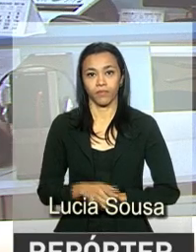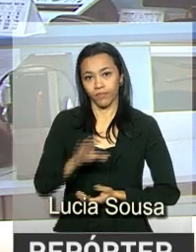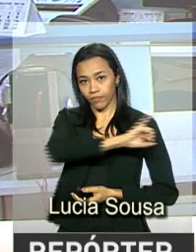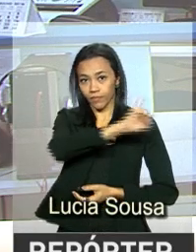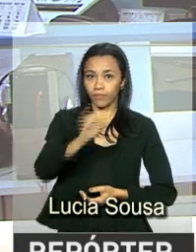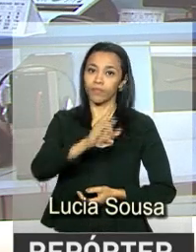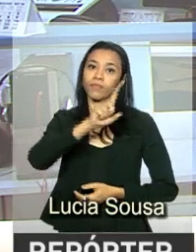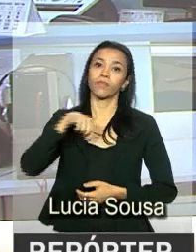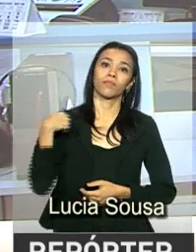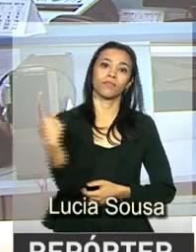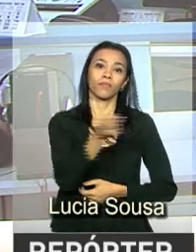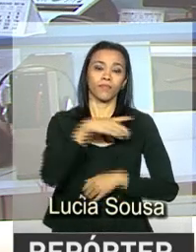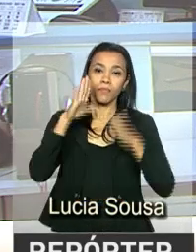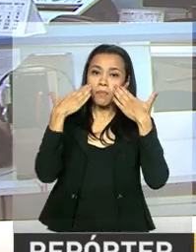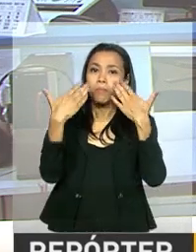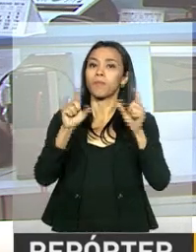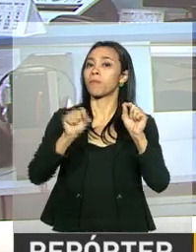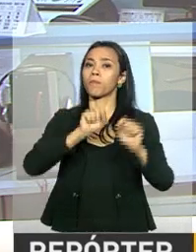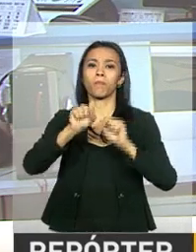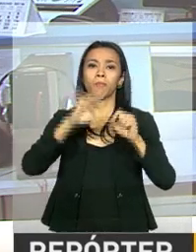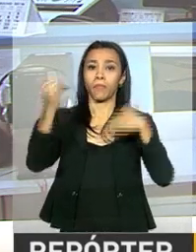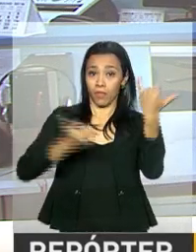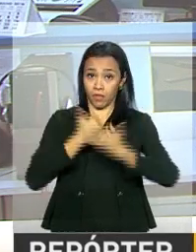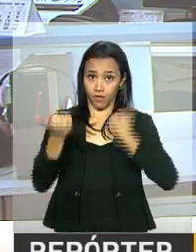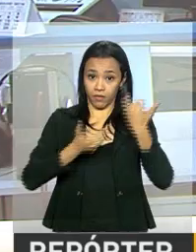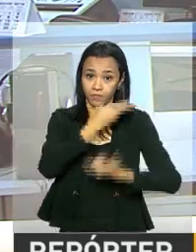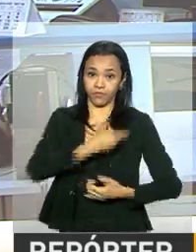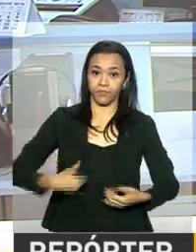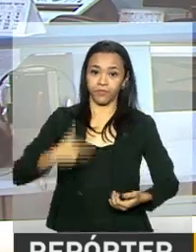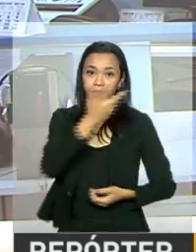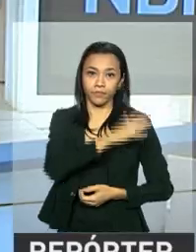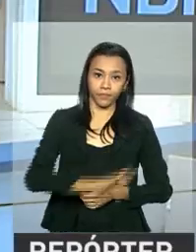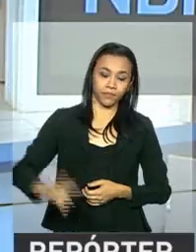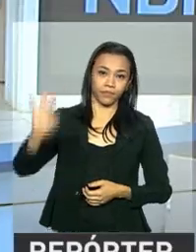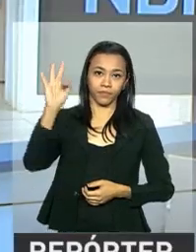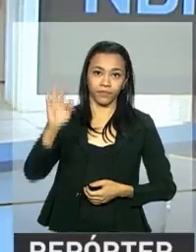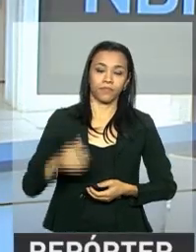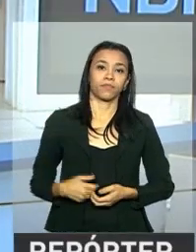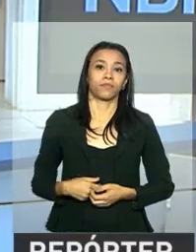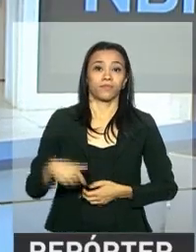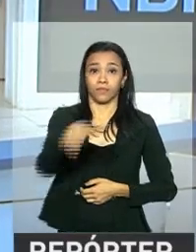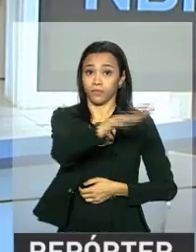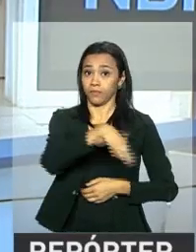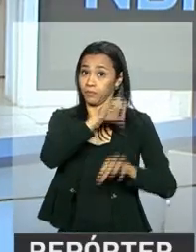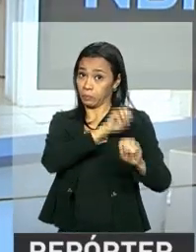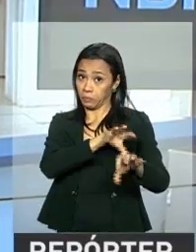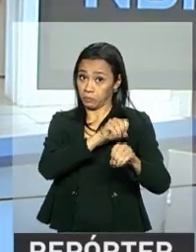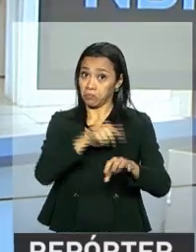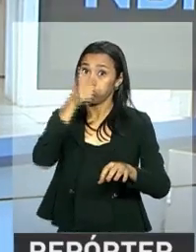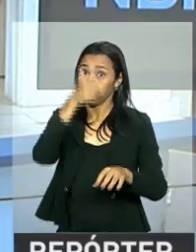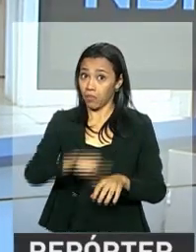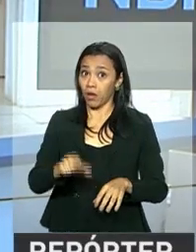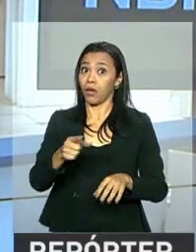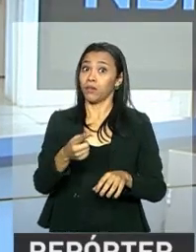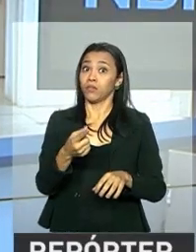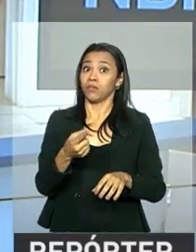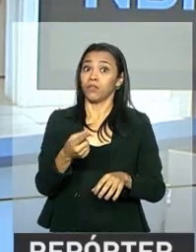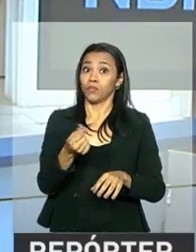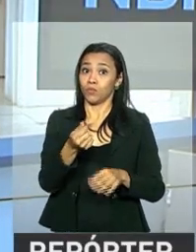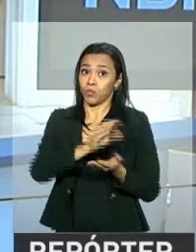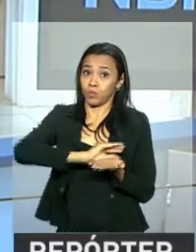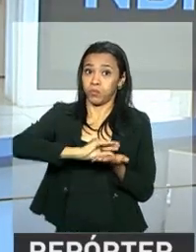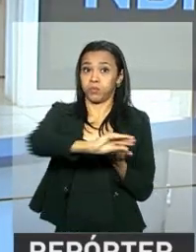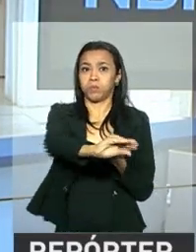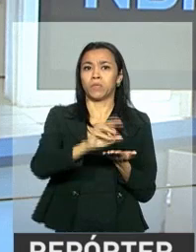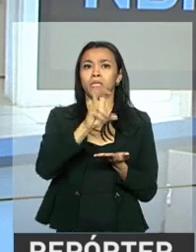Olá estamos de volta com repórter NBR e as notícias do governo federal a educação vai ganhar mais um reforço R